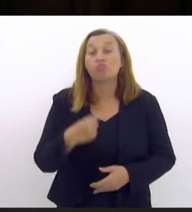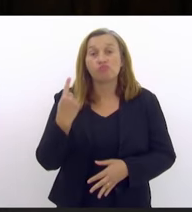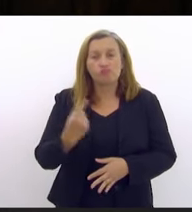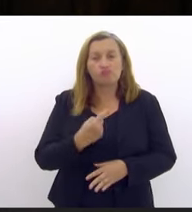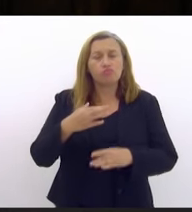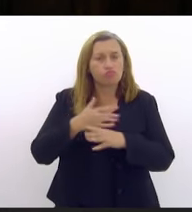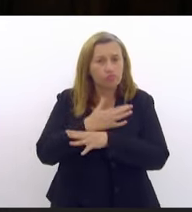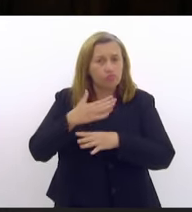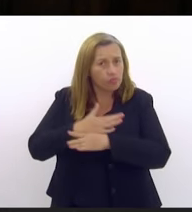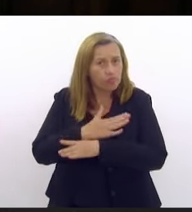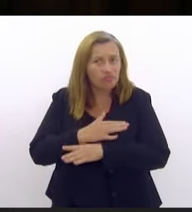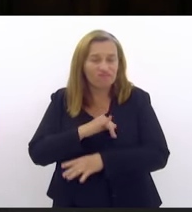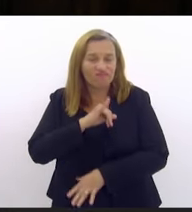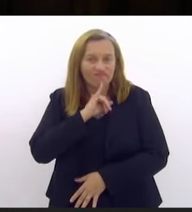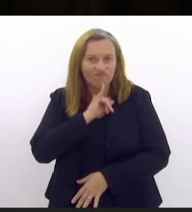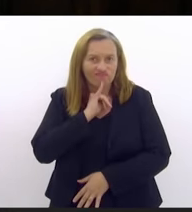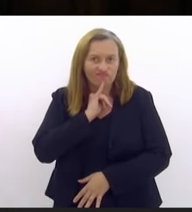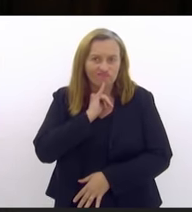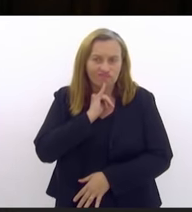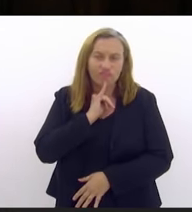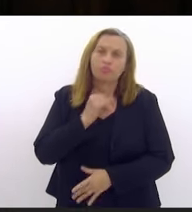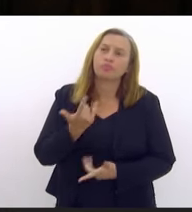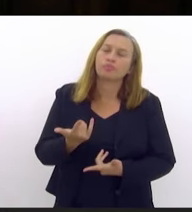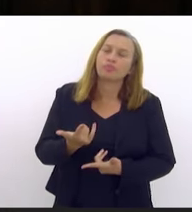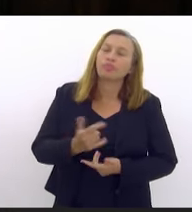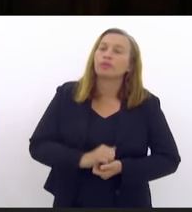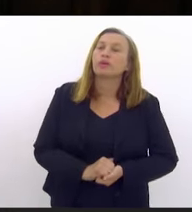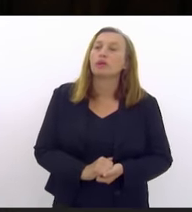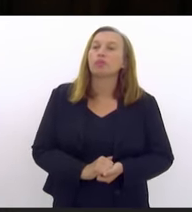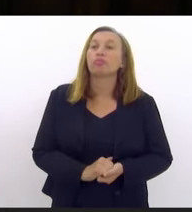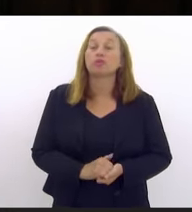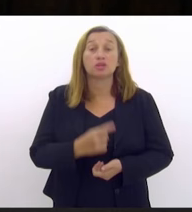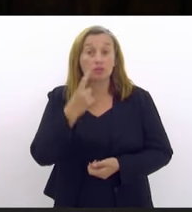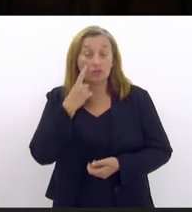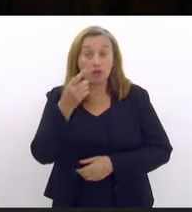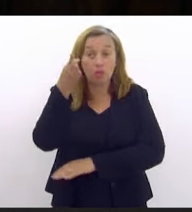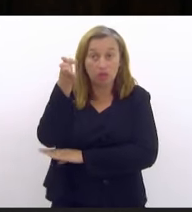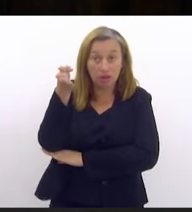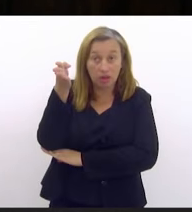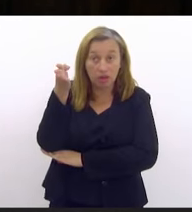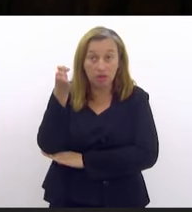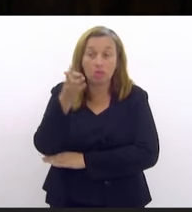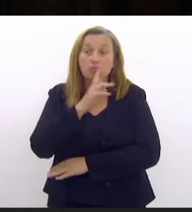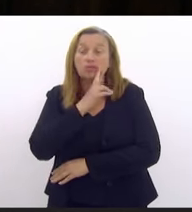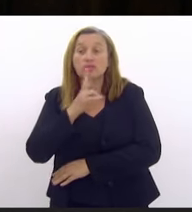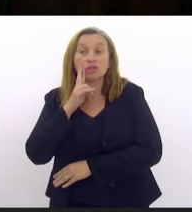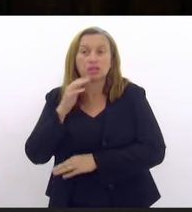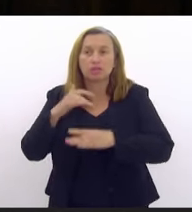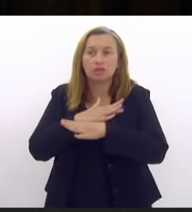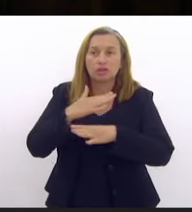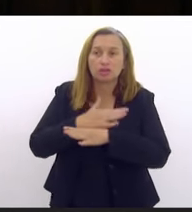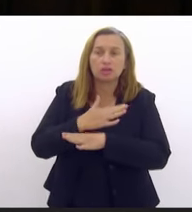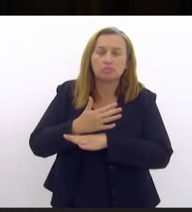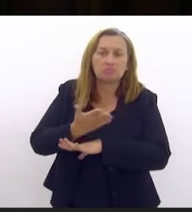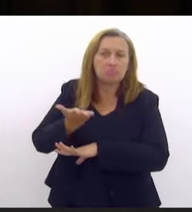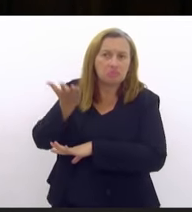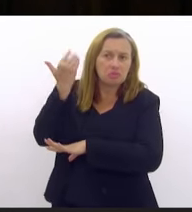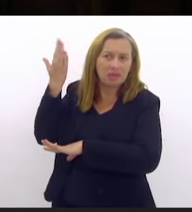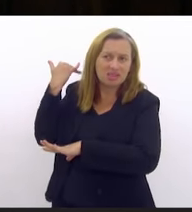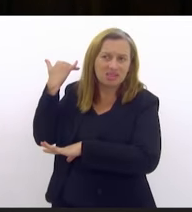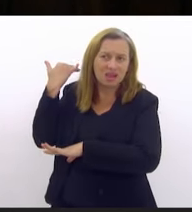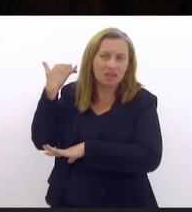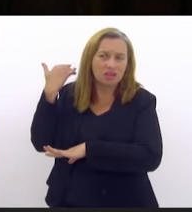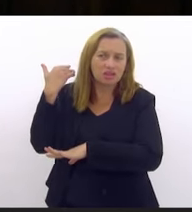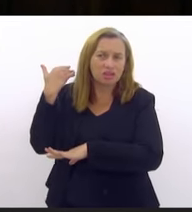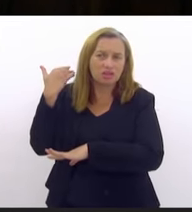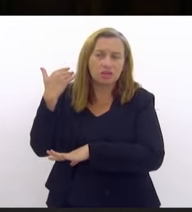cidade, infelizmente, por exemplo, os grandes resorts da cidade, hotéis, antigamente era considerado como que